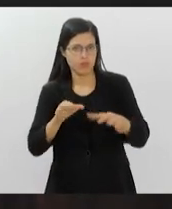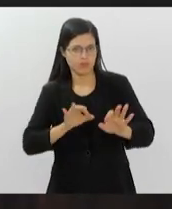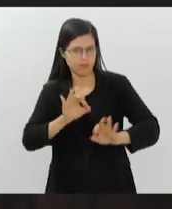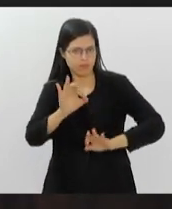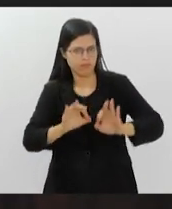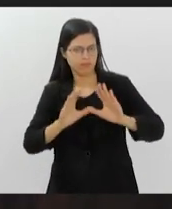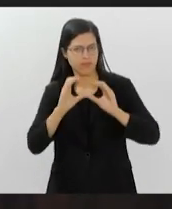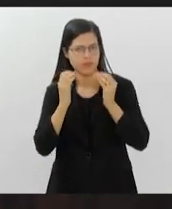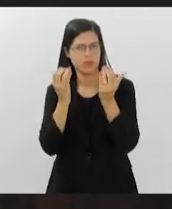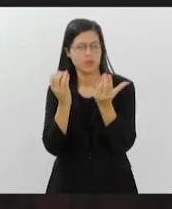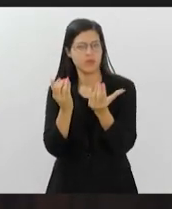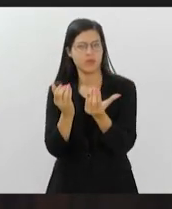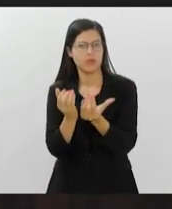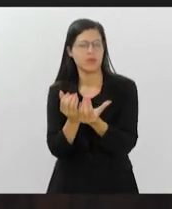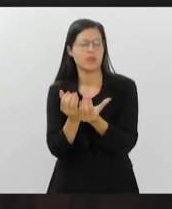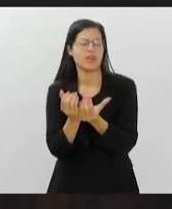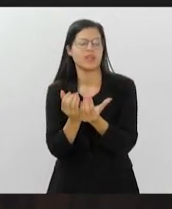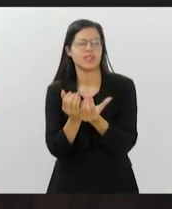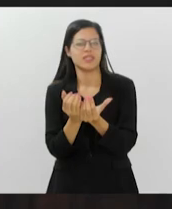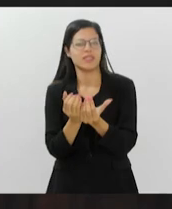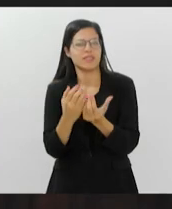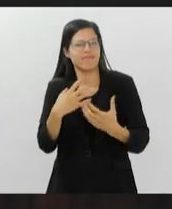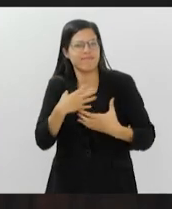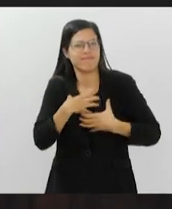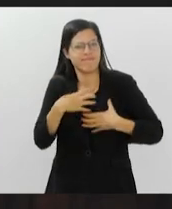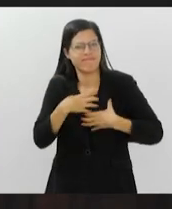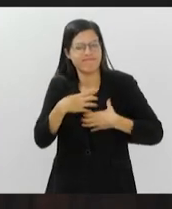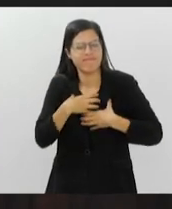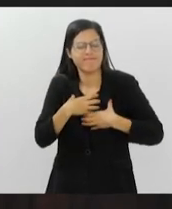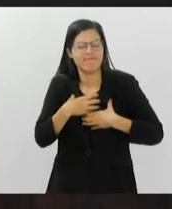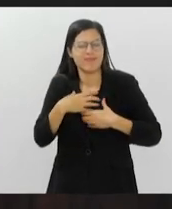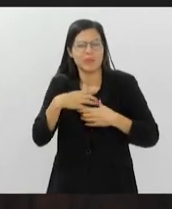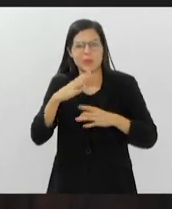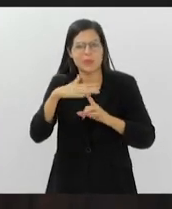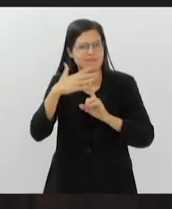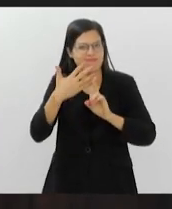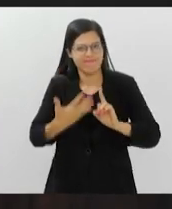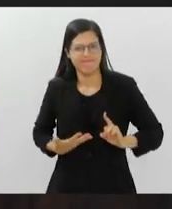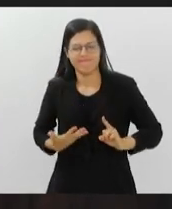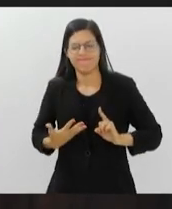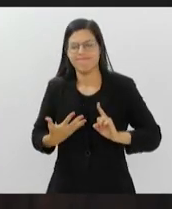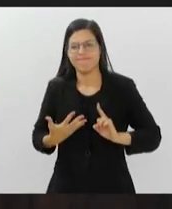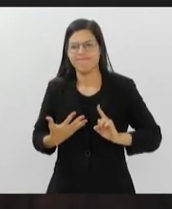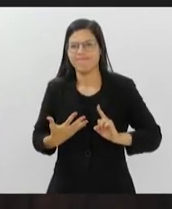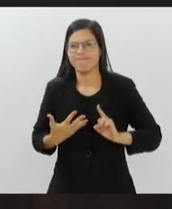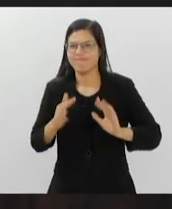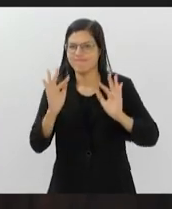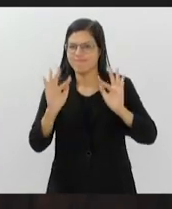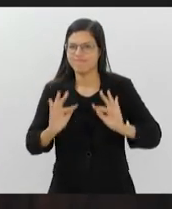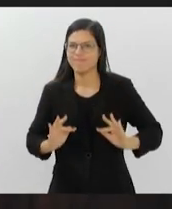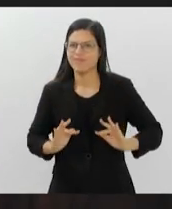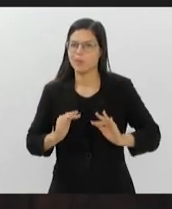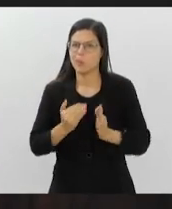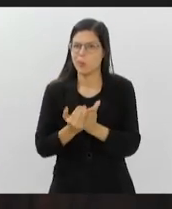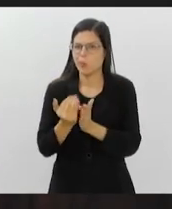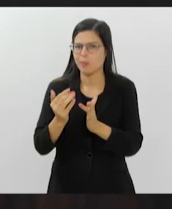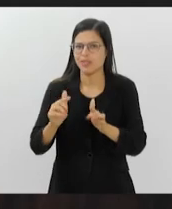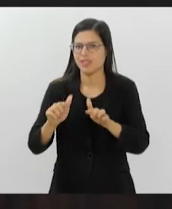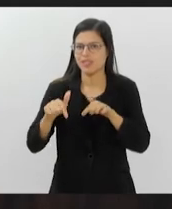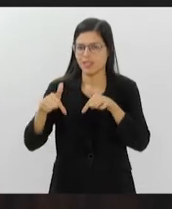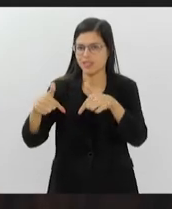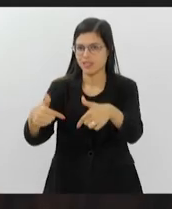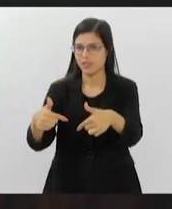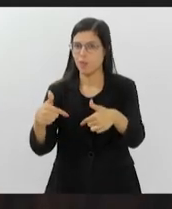conferência, sinto-me profundamente honrada em dar início a esta iniciativa ao lado de